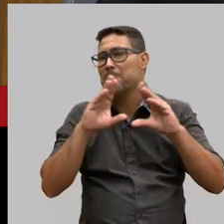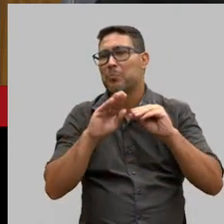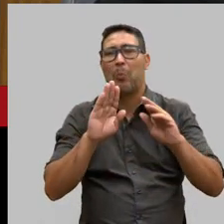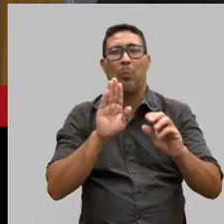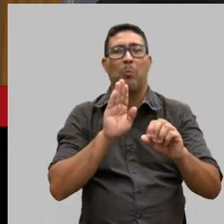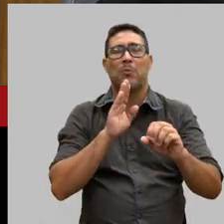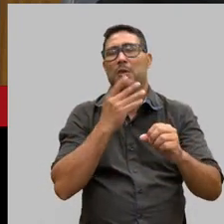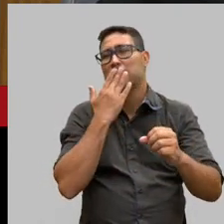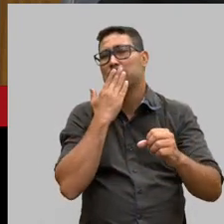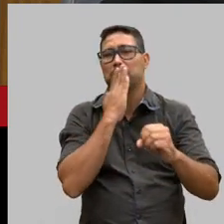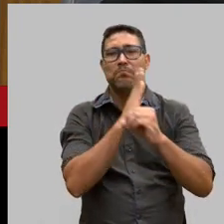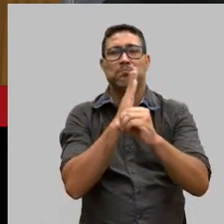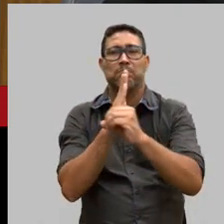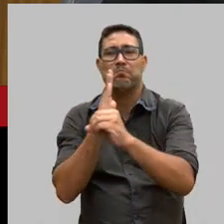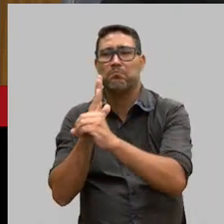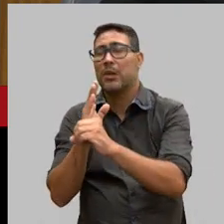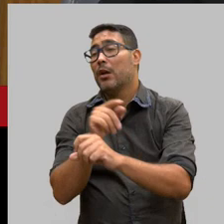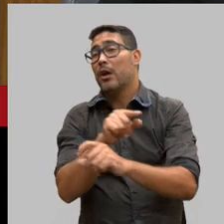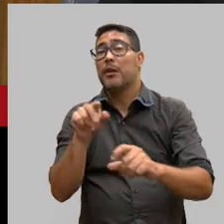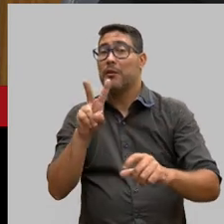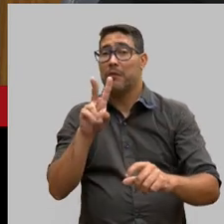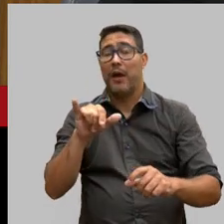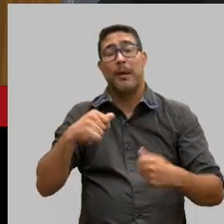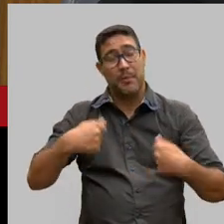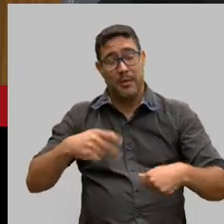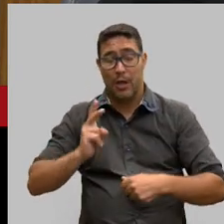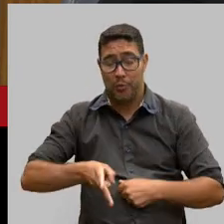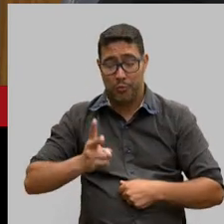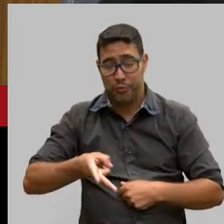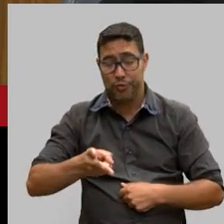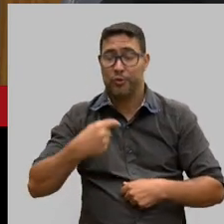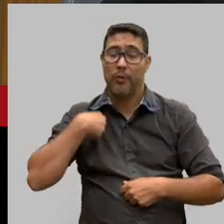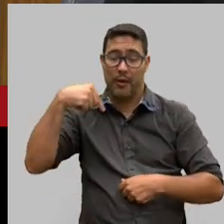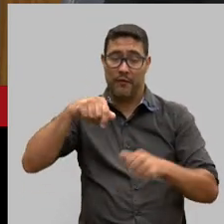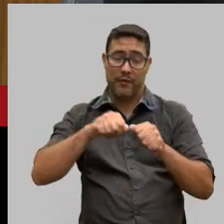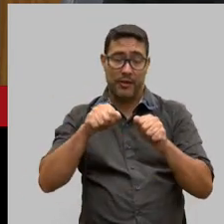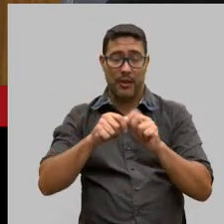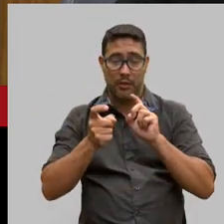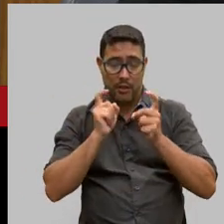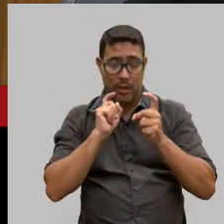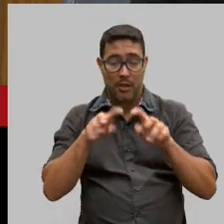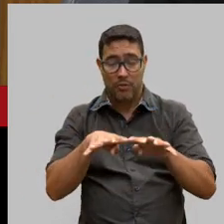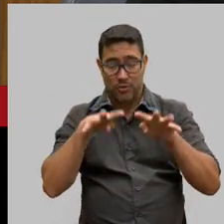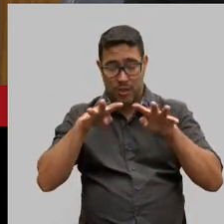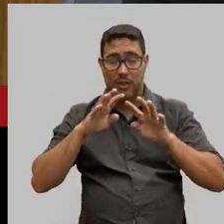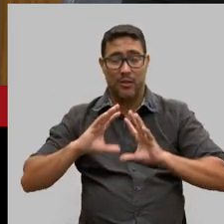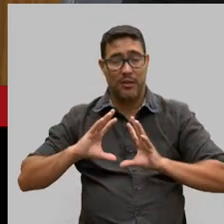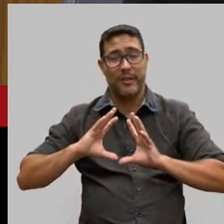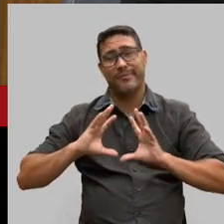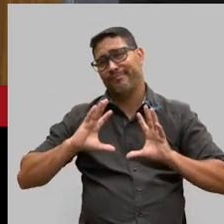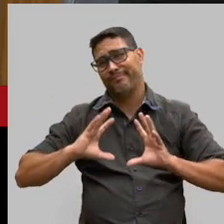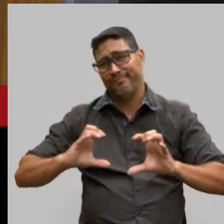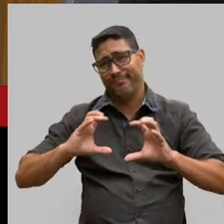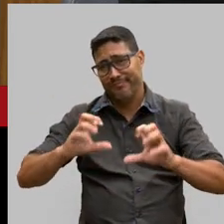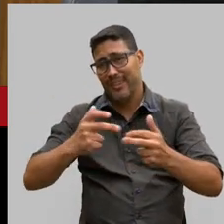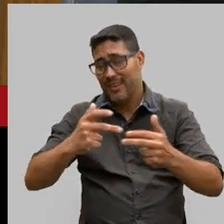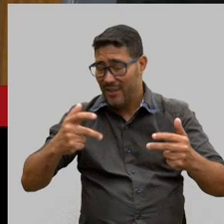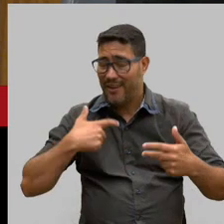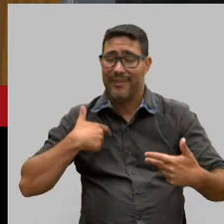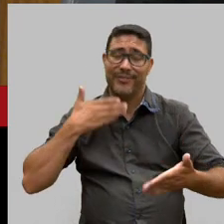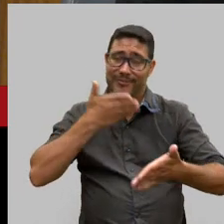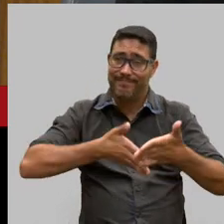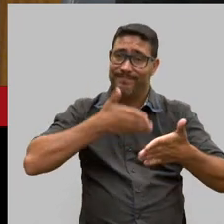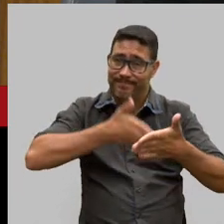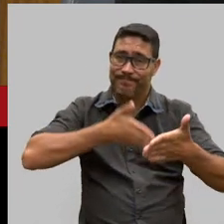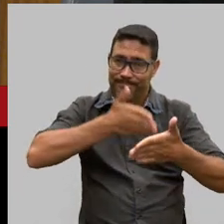audiências eh ter que continuar brigando e infelizmente eh enfrentando essas dificuldades